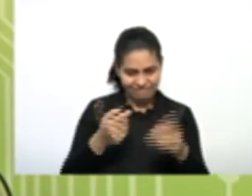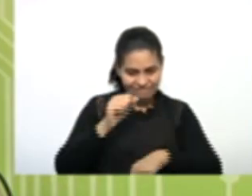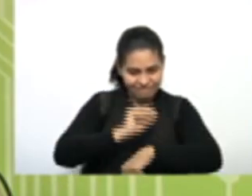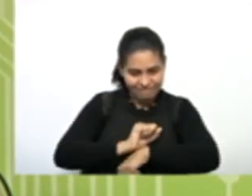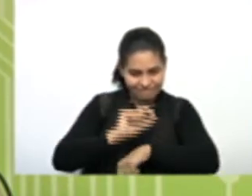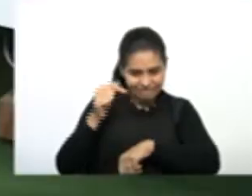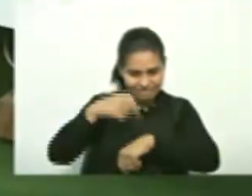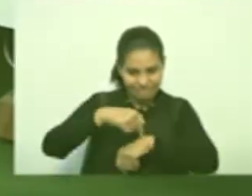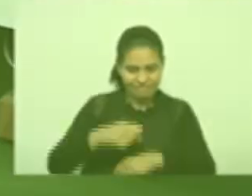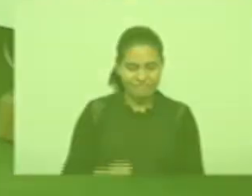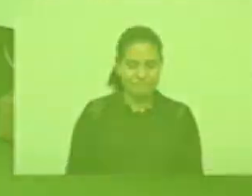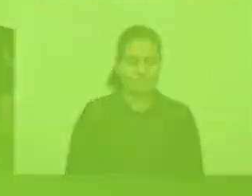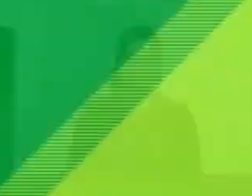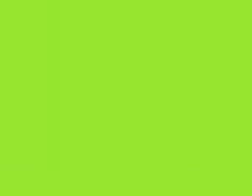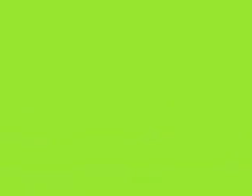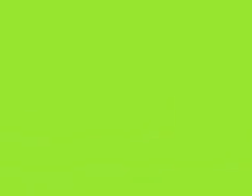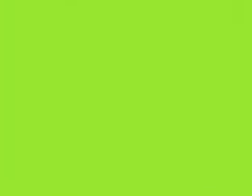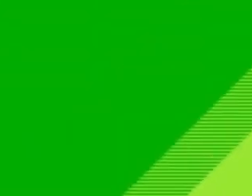em breve.